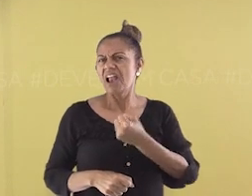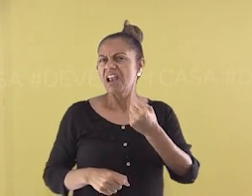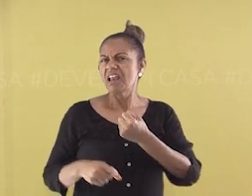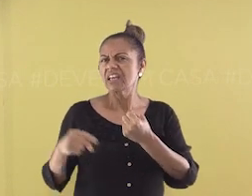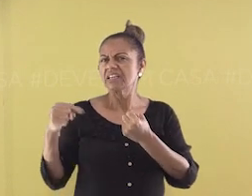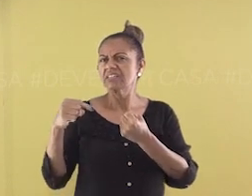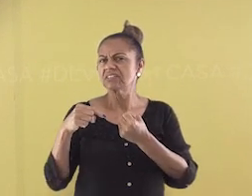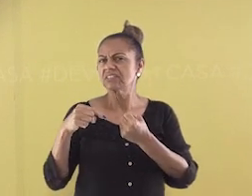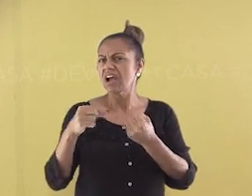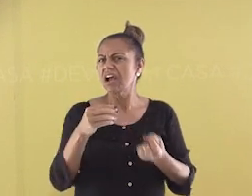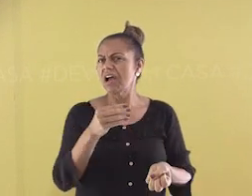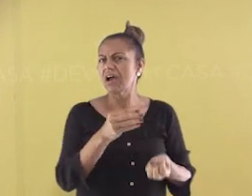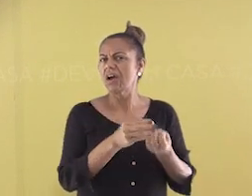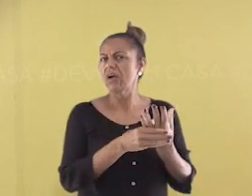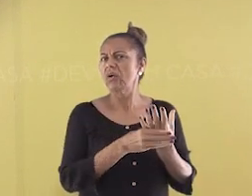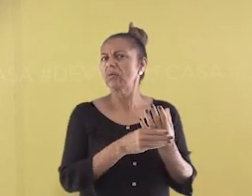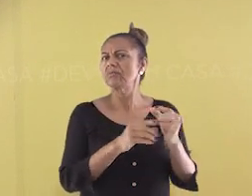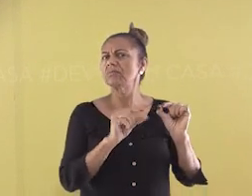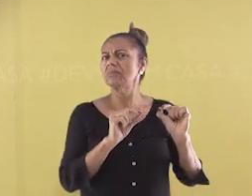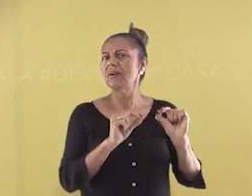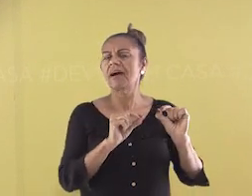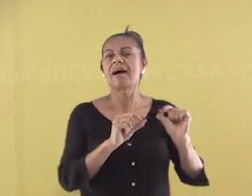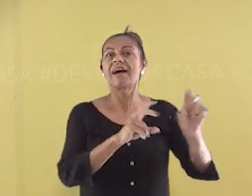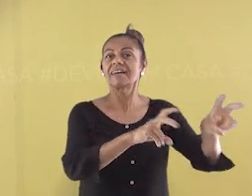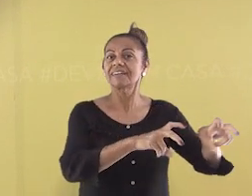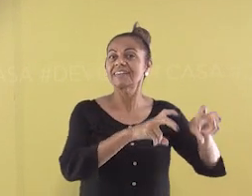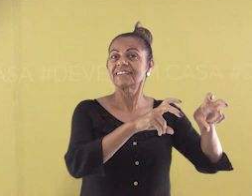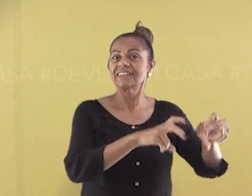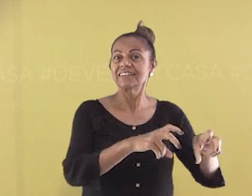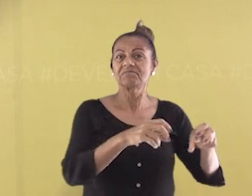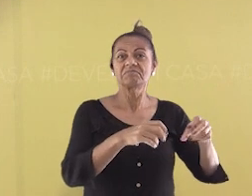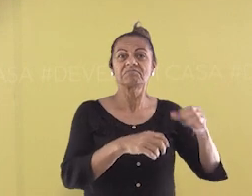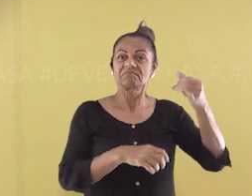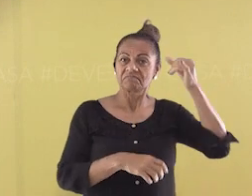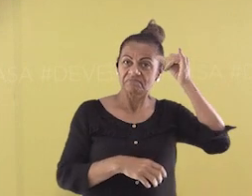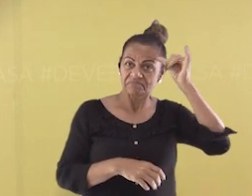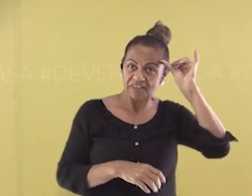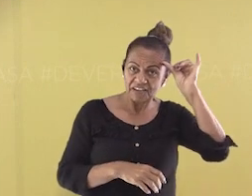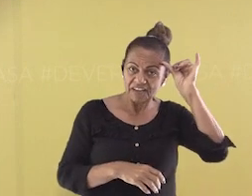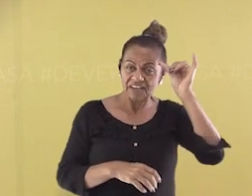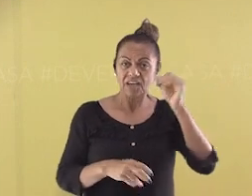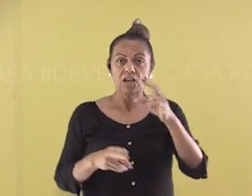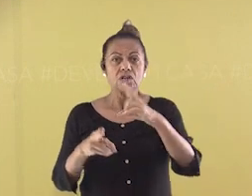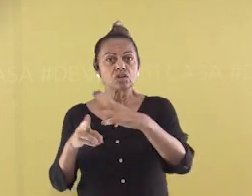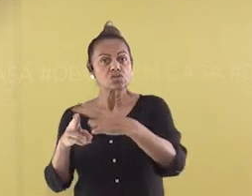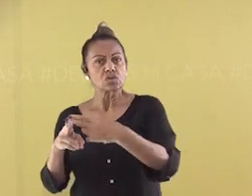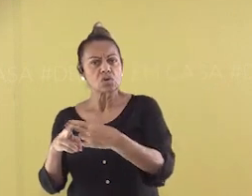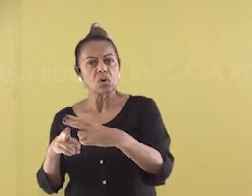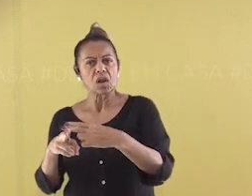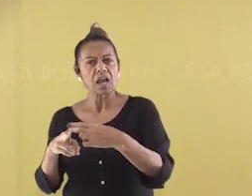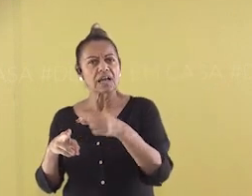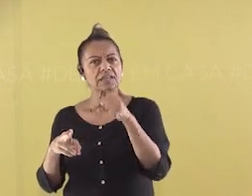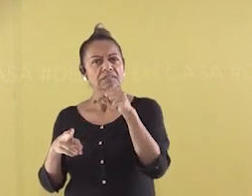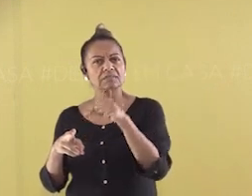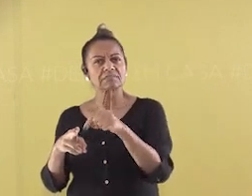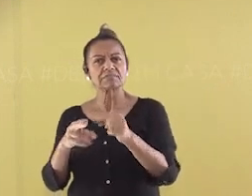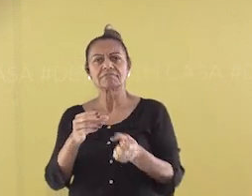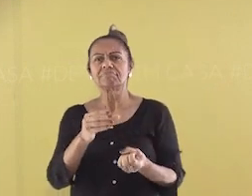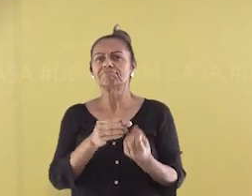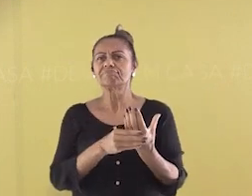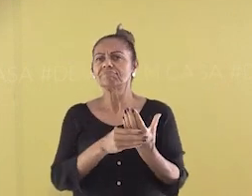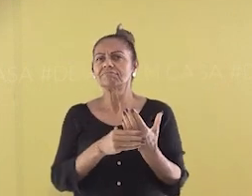criados no campo. O chocolate é feito de quê mesmo? De cacau. que é plantado, cultivado e